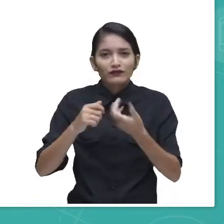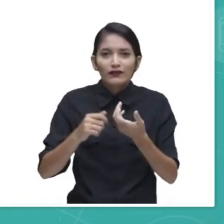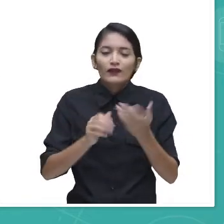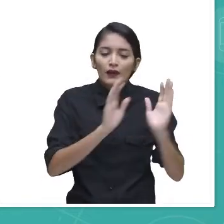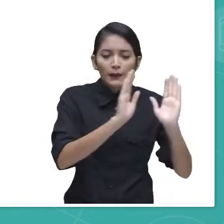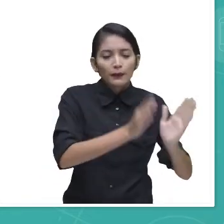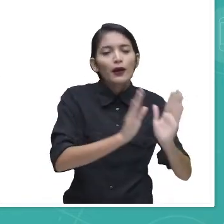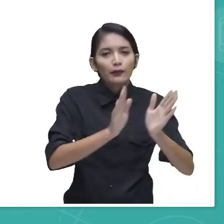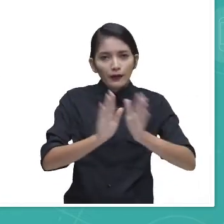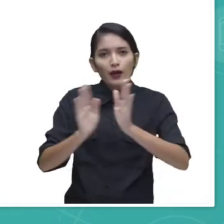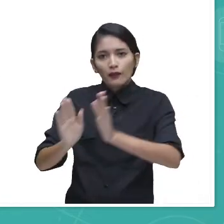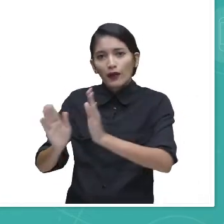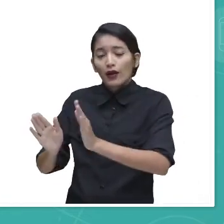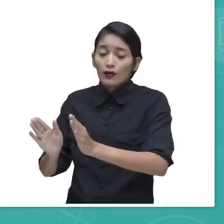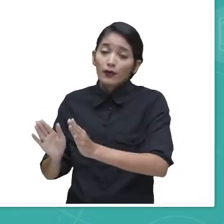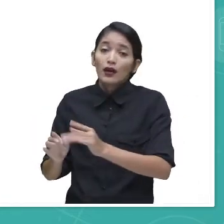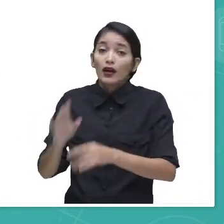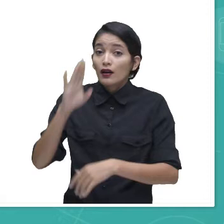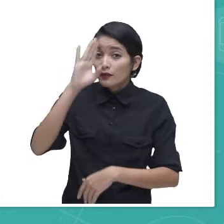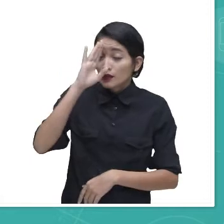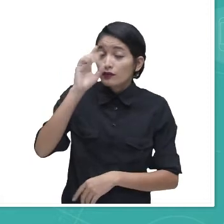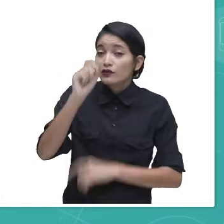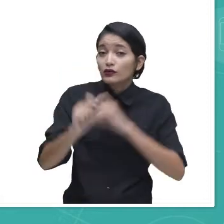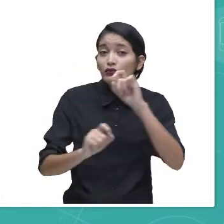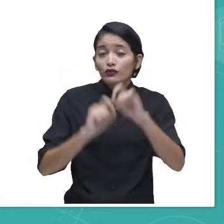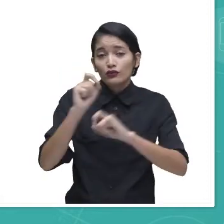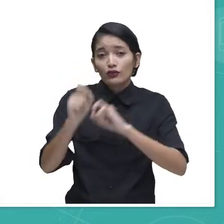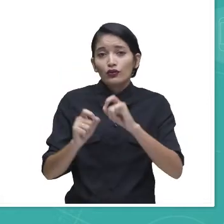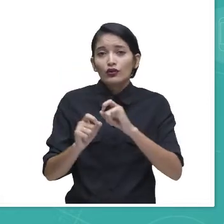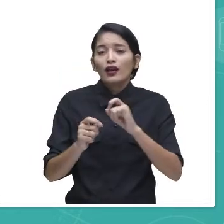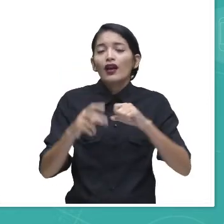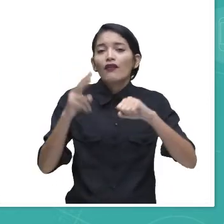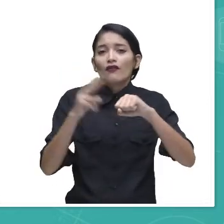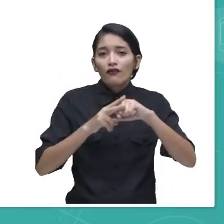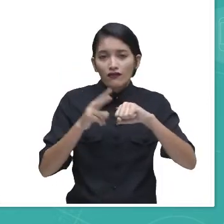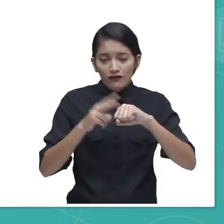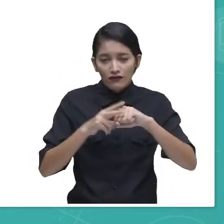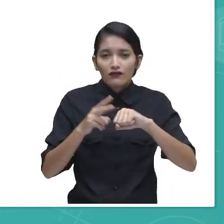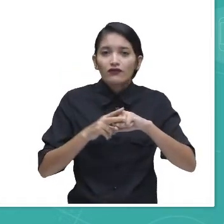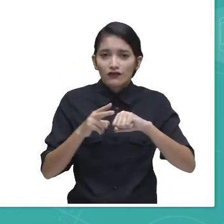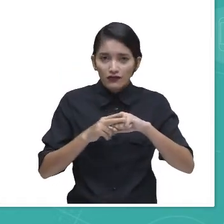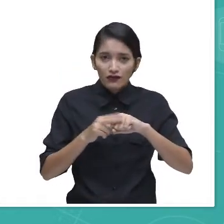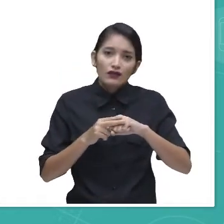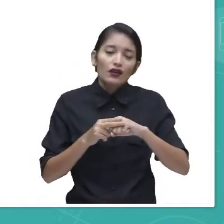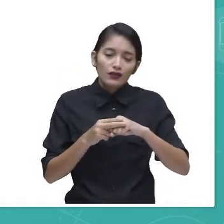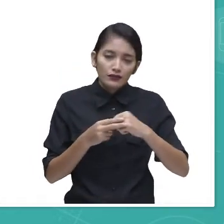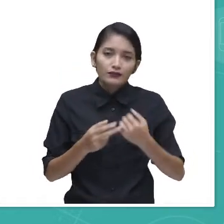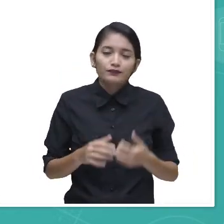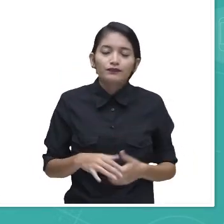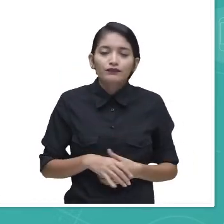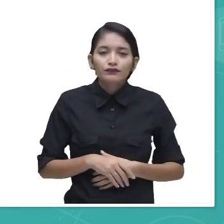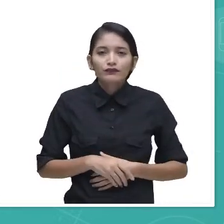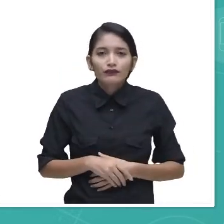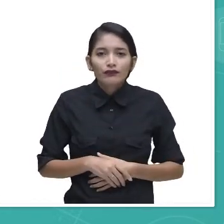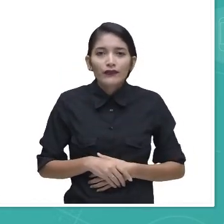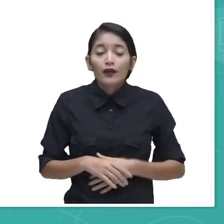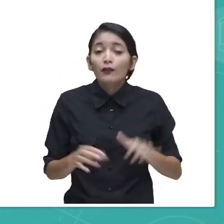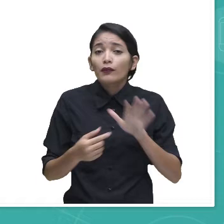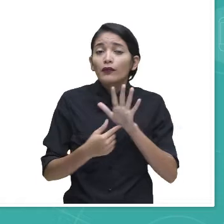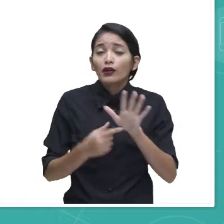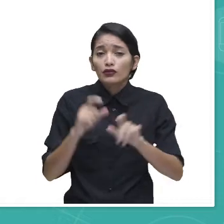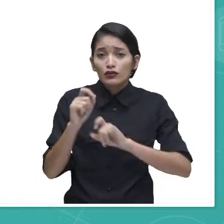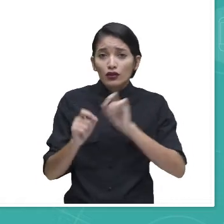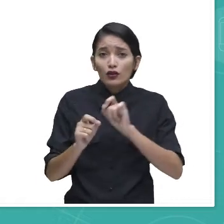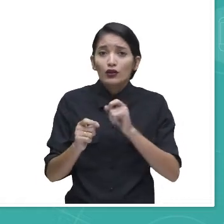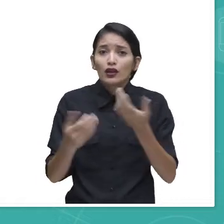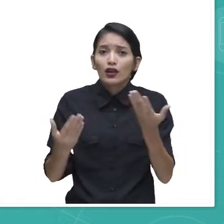passo a passo, utilizando prioritariamente os verbos no tempo imperativo, para demarcar o quê? O comando